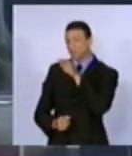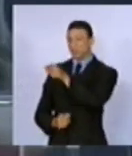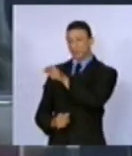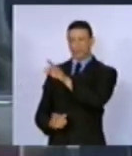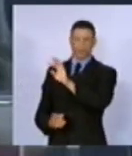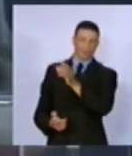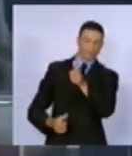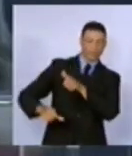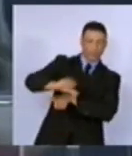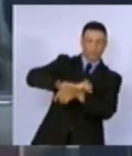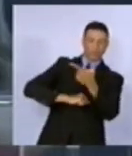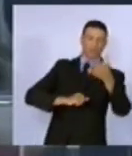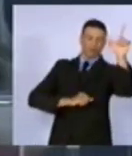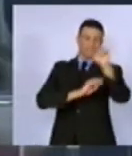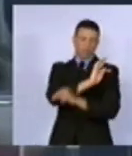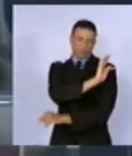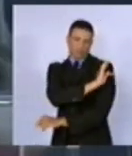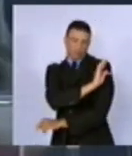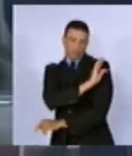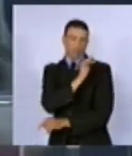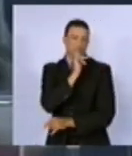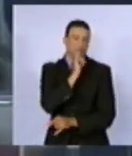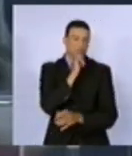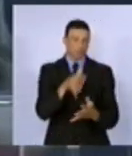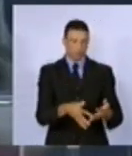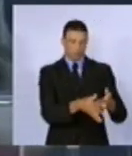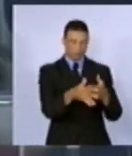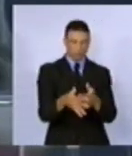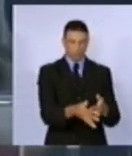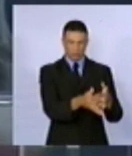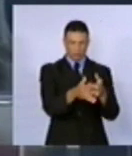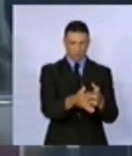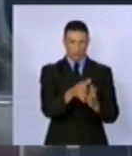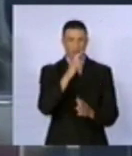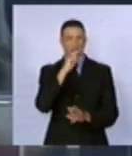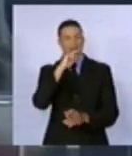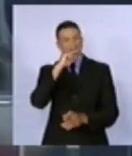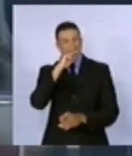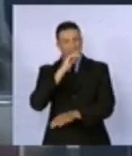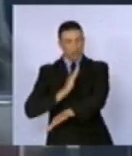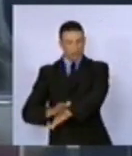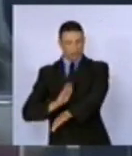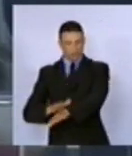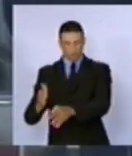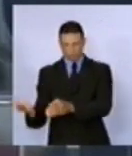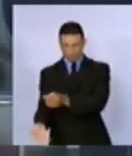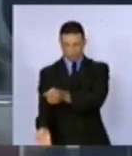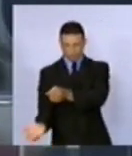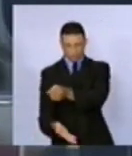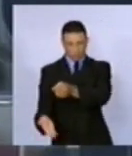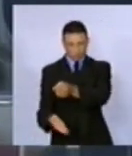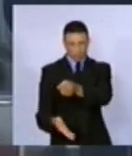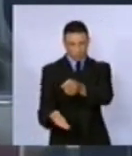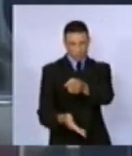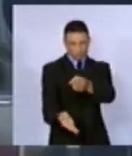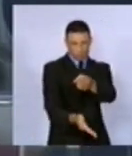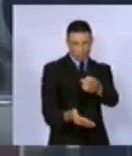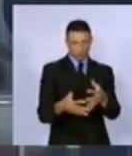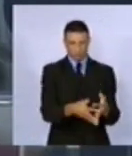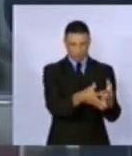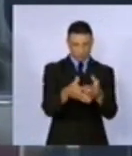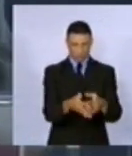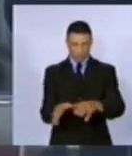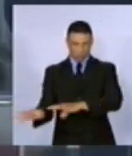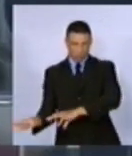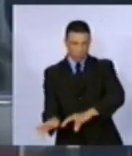técnica que é o caso da colheita mecânica de cana de açúcar e que agem simultaneamente no sistema dinâmico em que